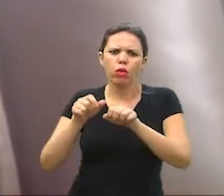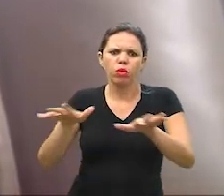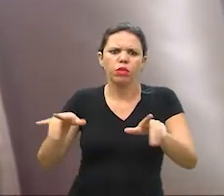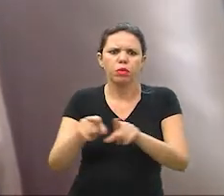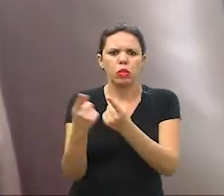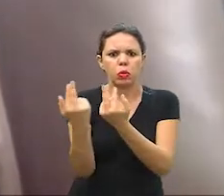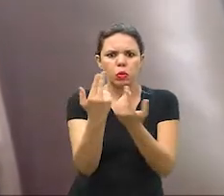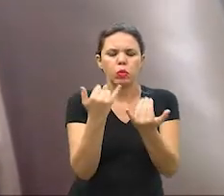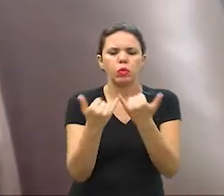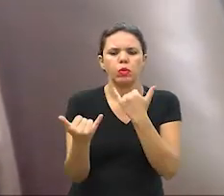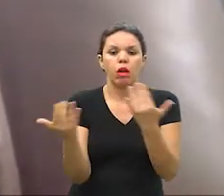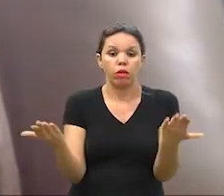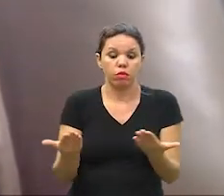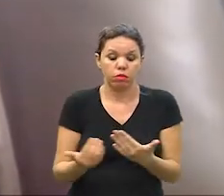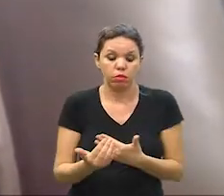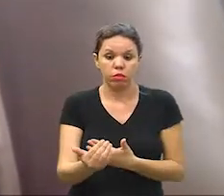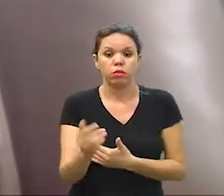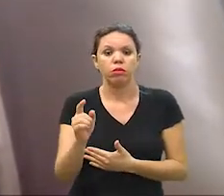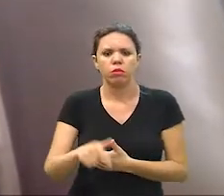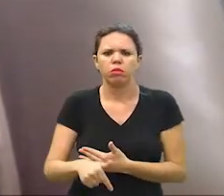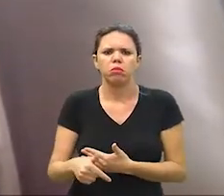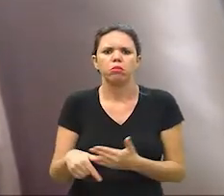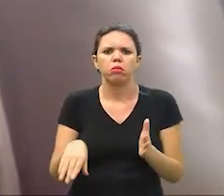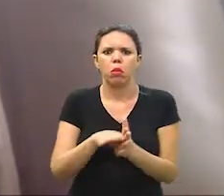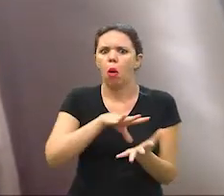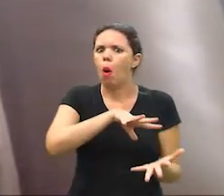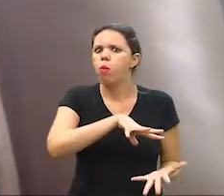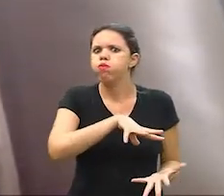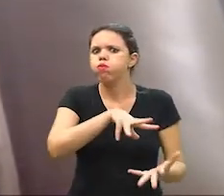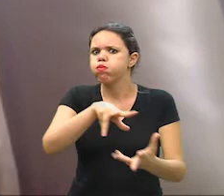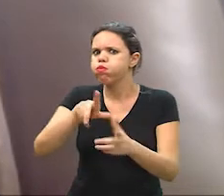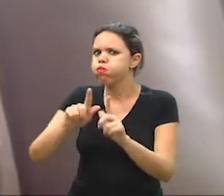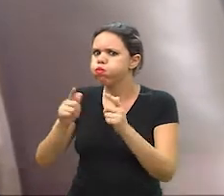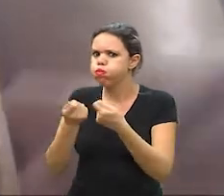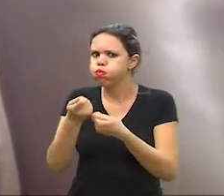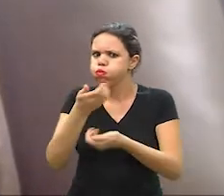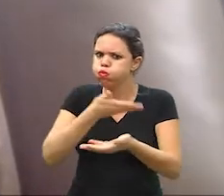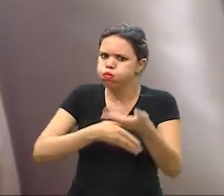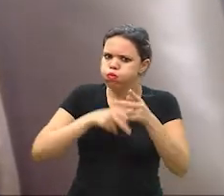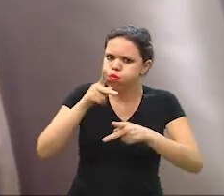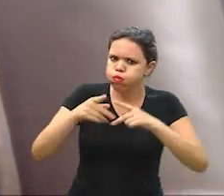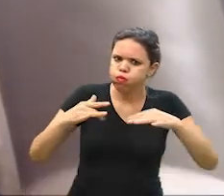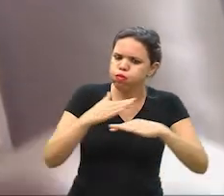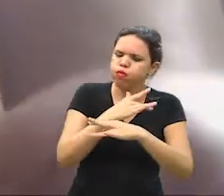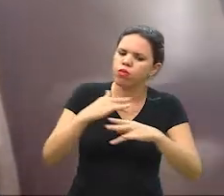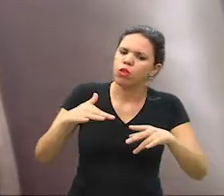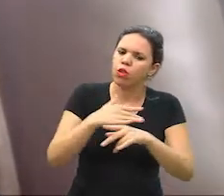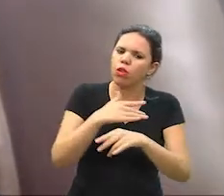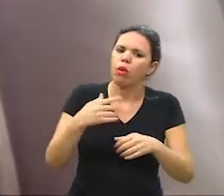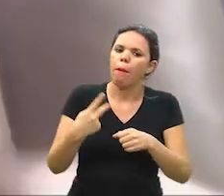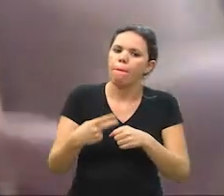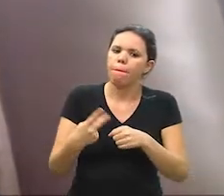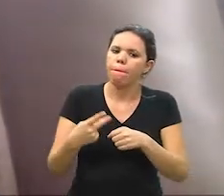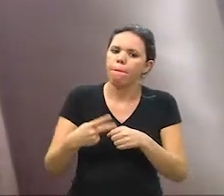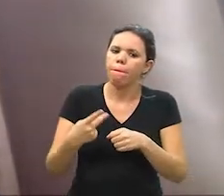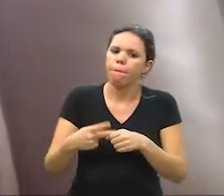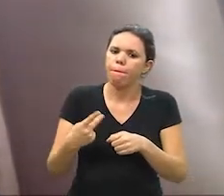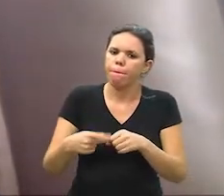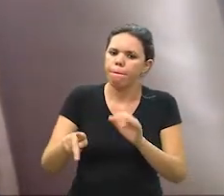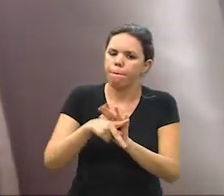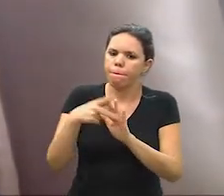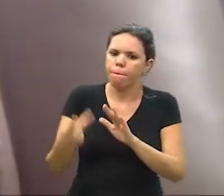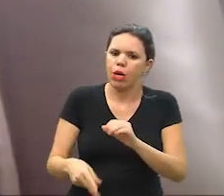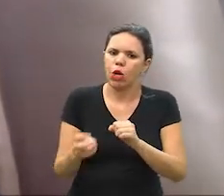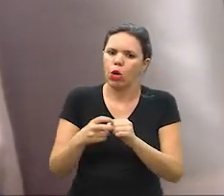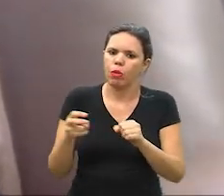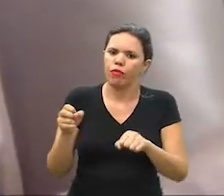que dessa vez chega num mundo globalizado, que circulam pessoas, que circulam produtos e que circula o próprio